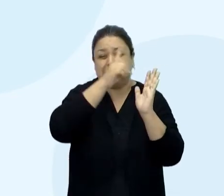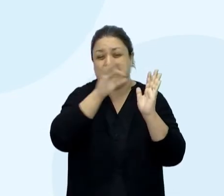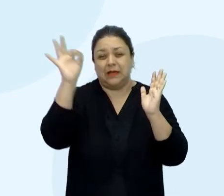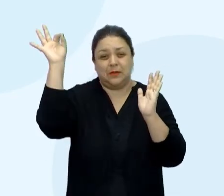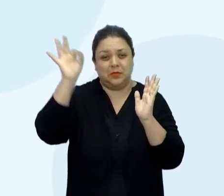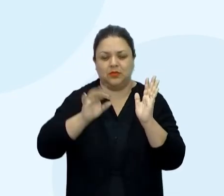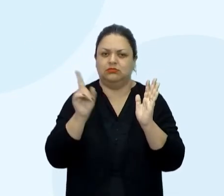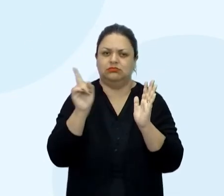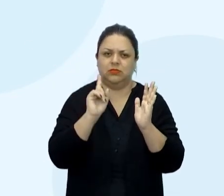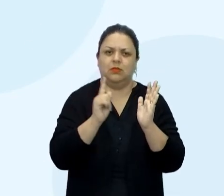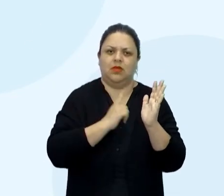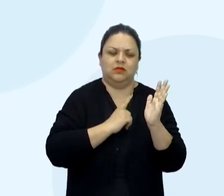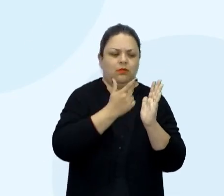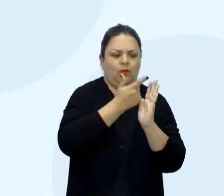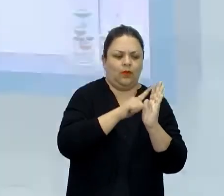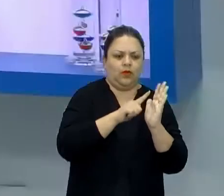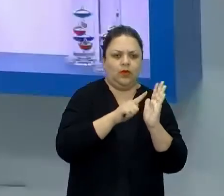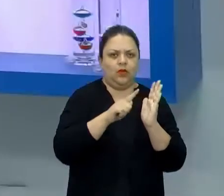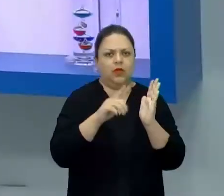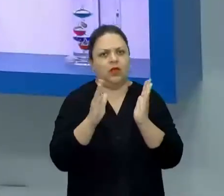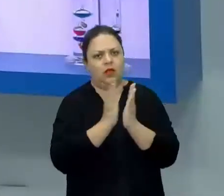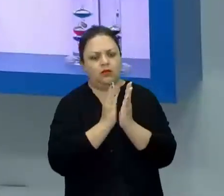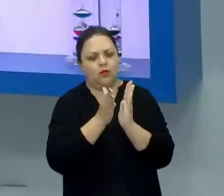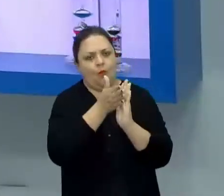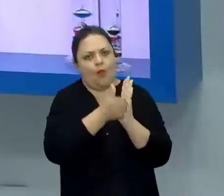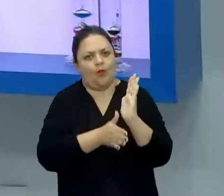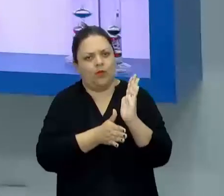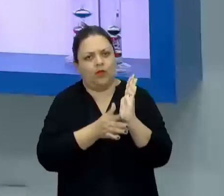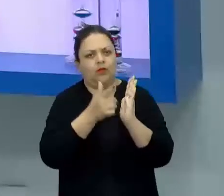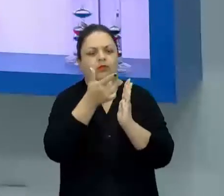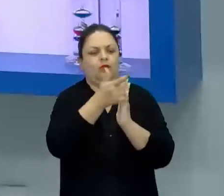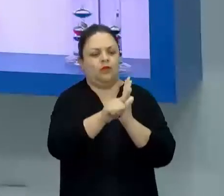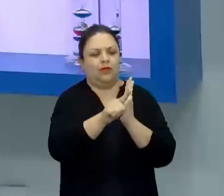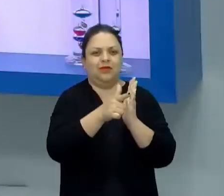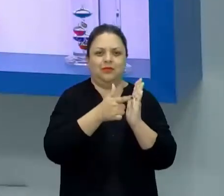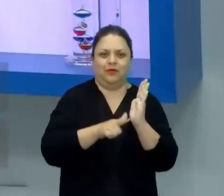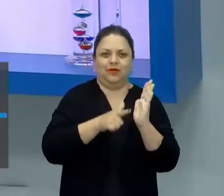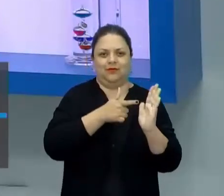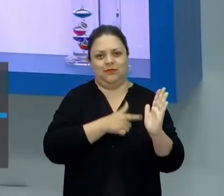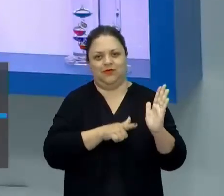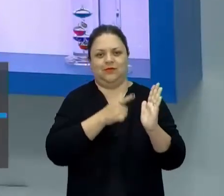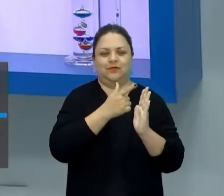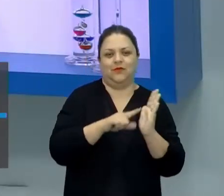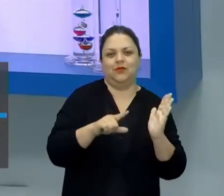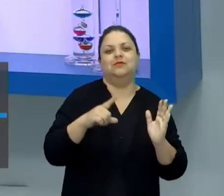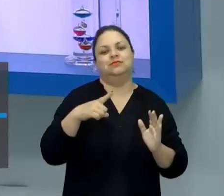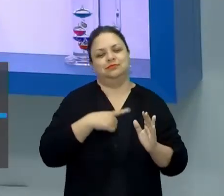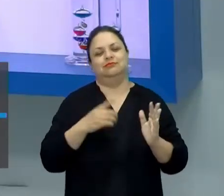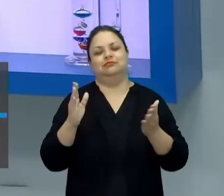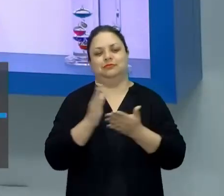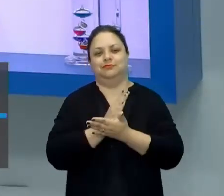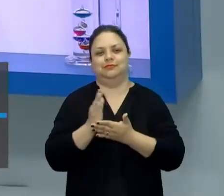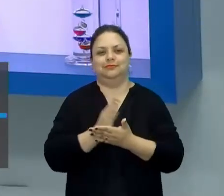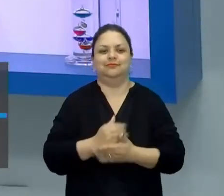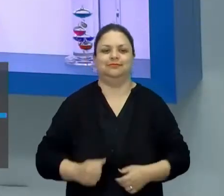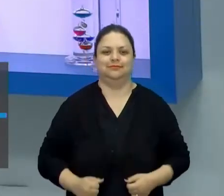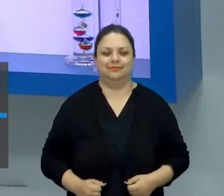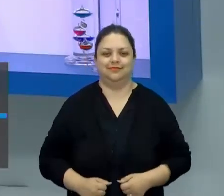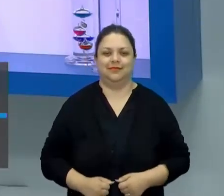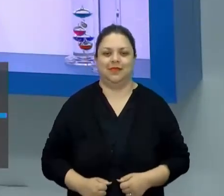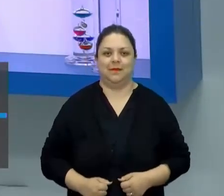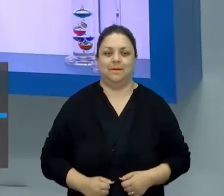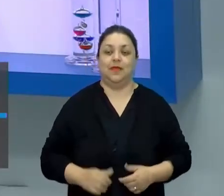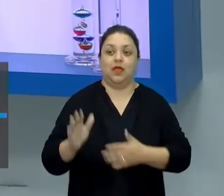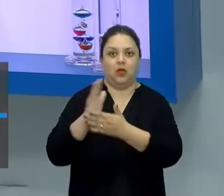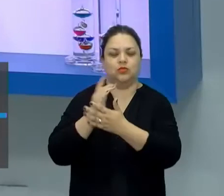controle desses espaços vazios, tá? Provavelmente esses espaços vazios são menores, elas não são tão porosas quanto